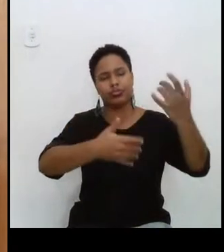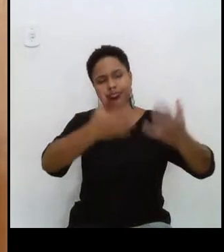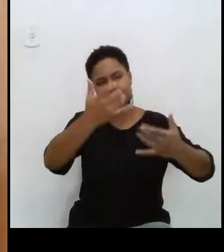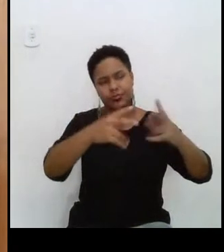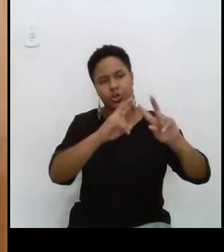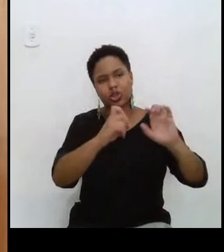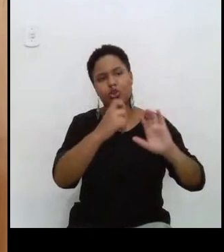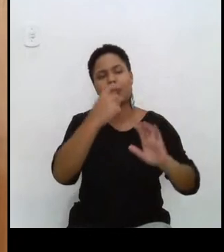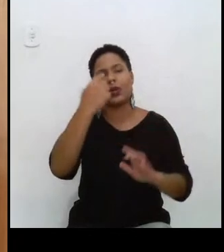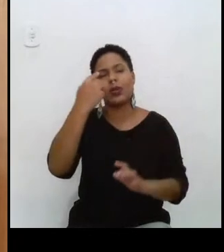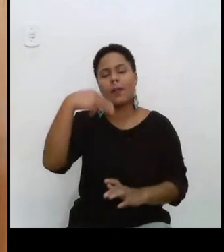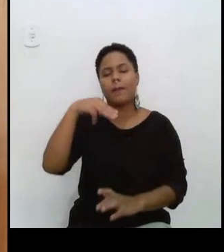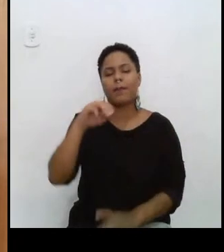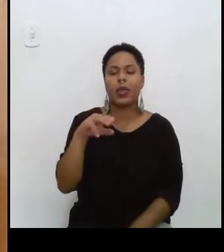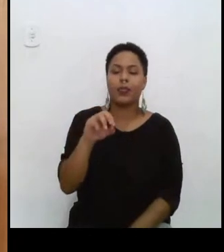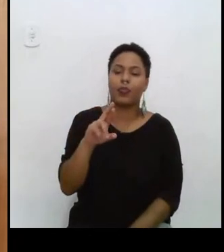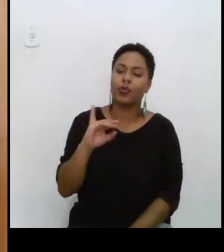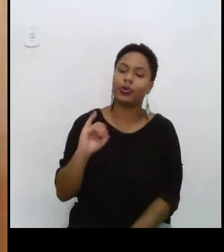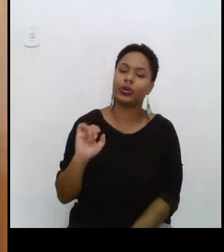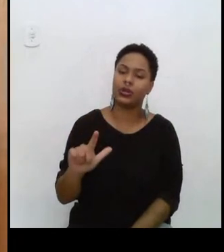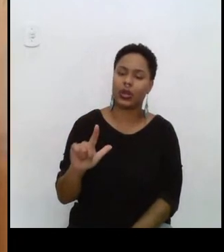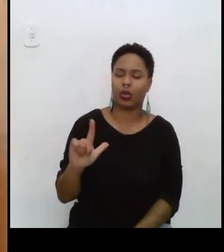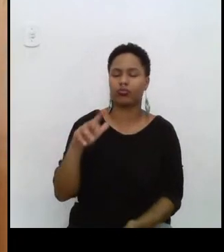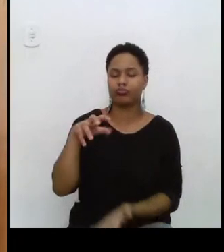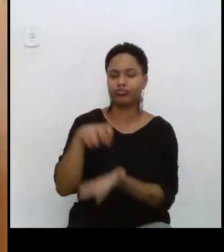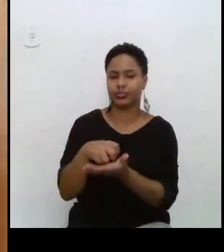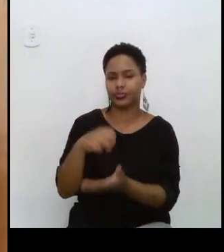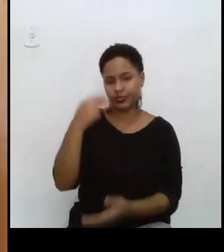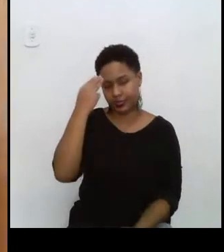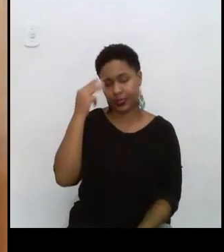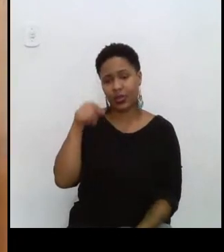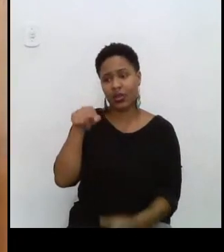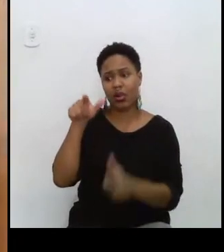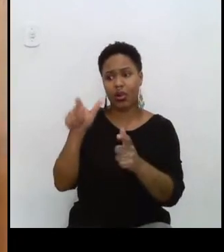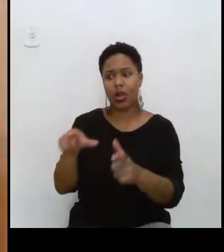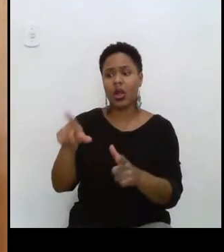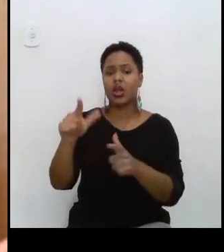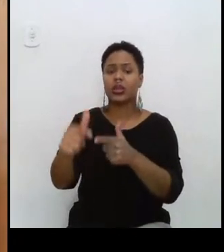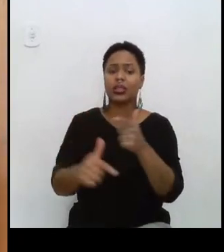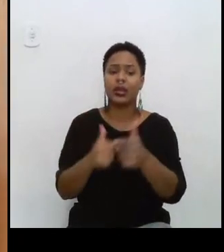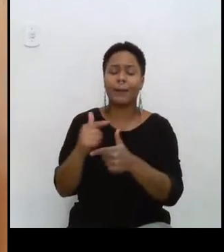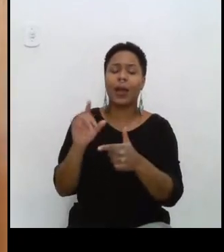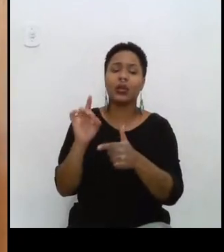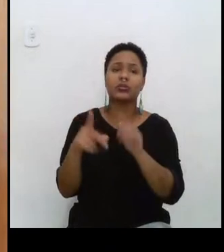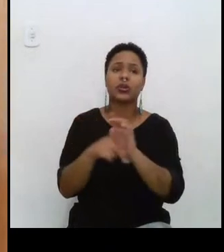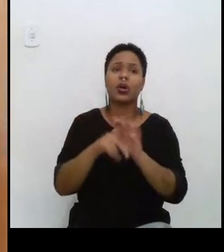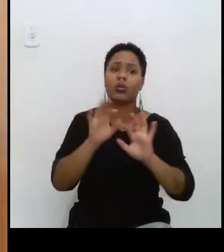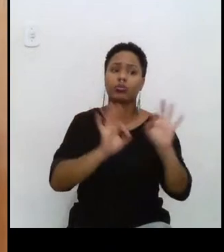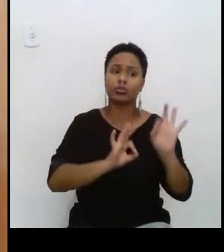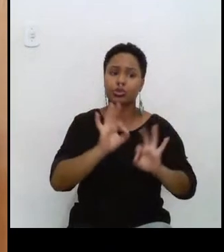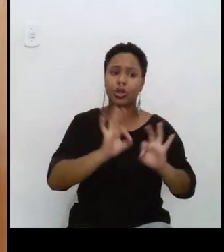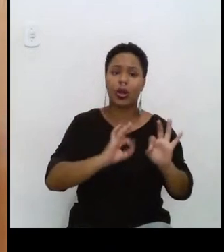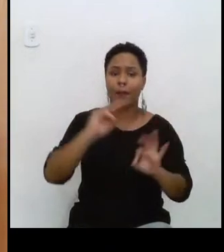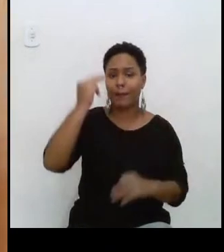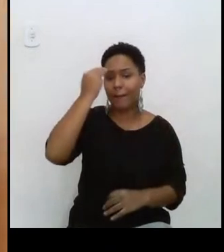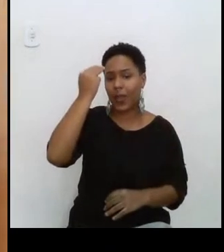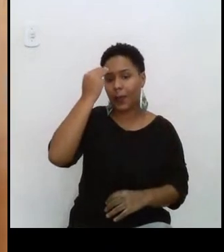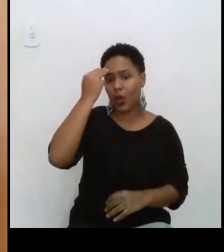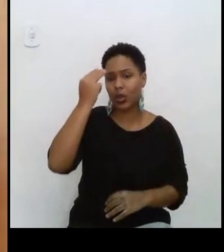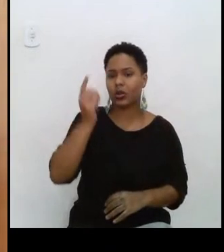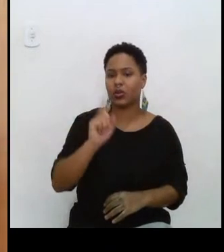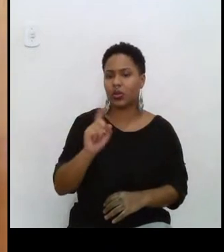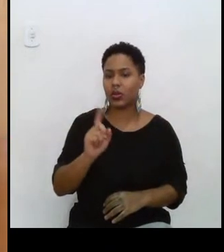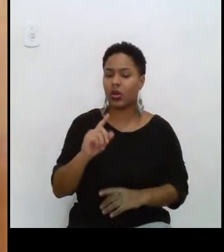implicou na hora de trabalho com os de construcción en a criação da Vila Mariana suplemento implicou ainda não é externo morou